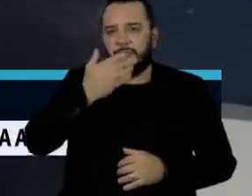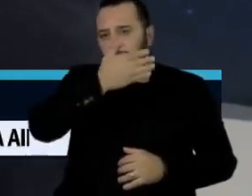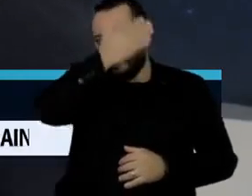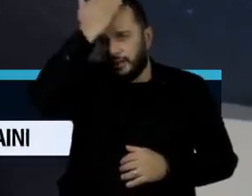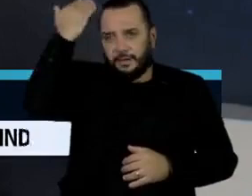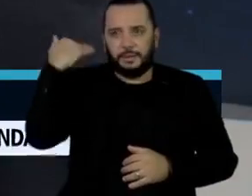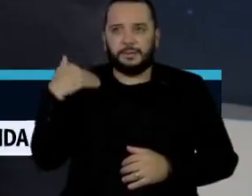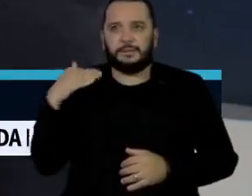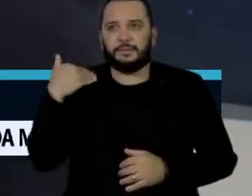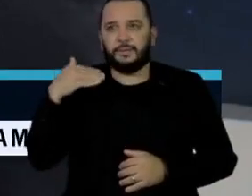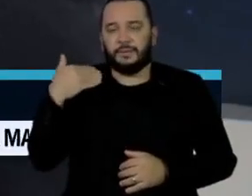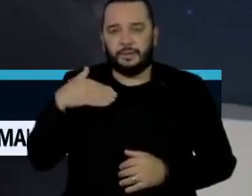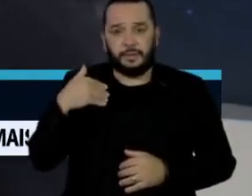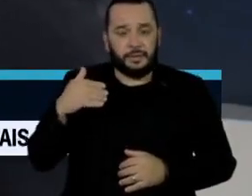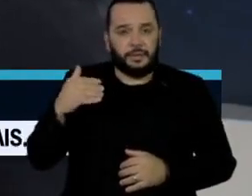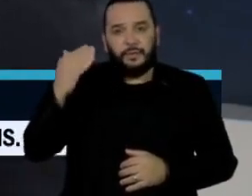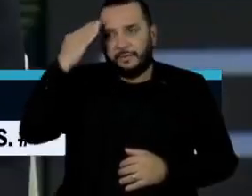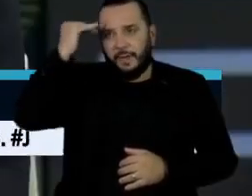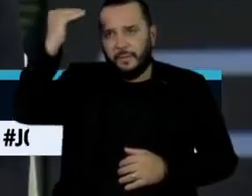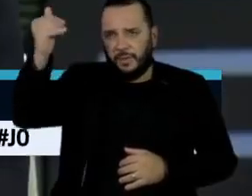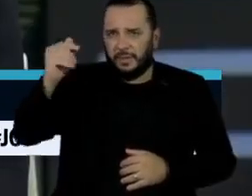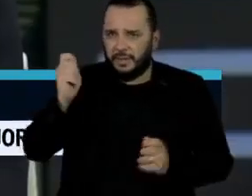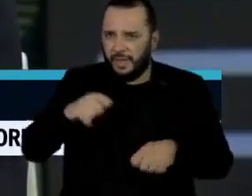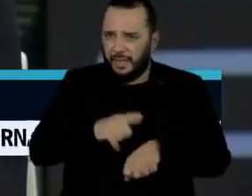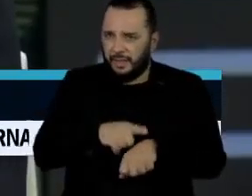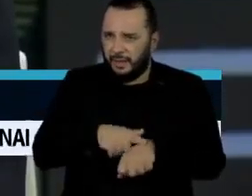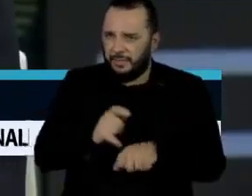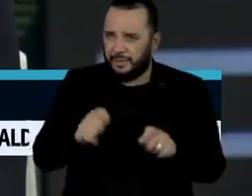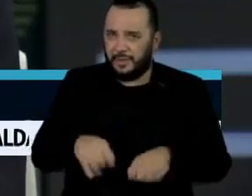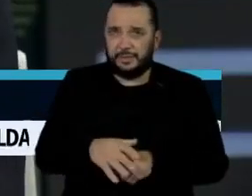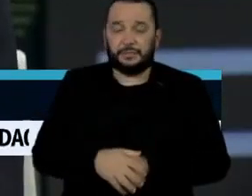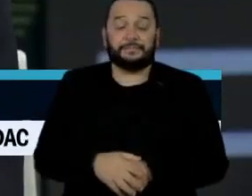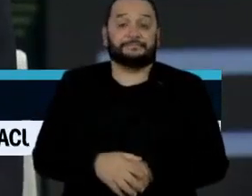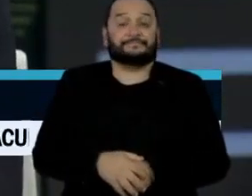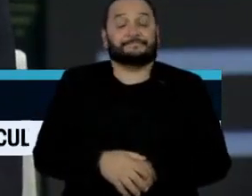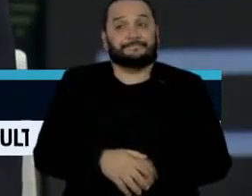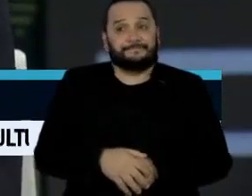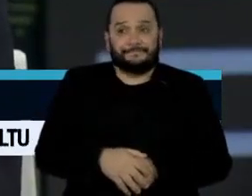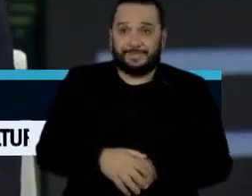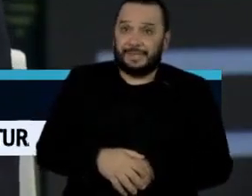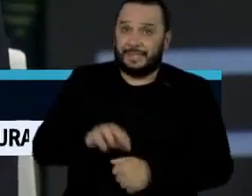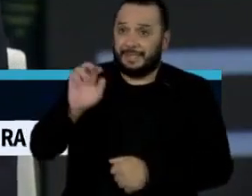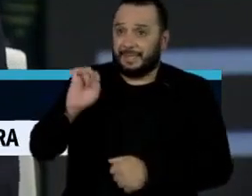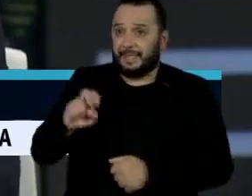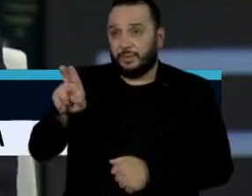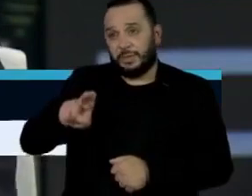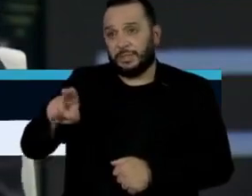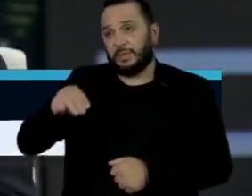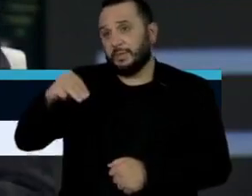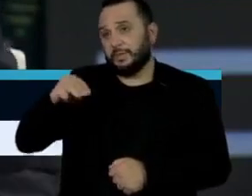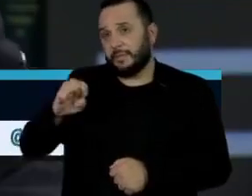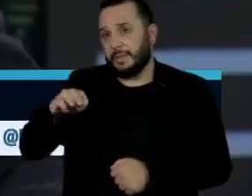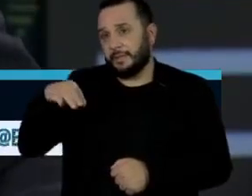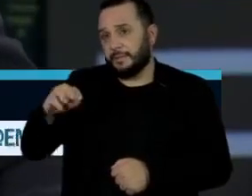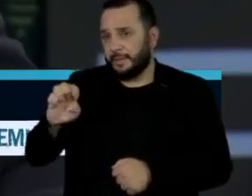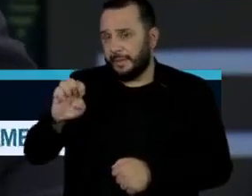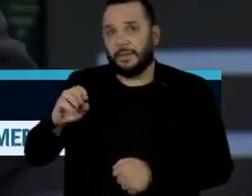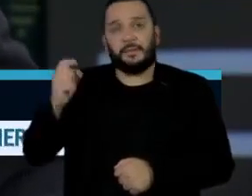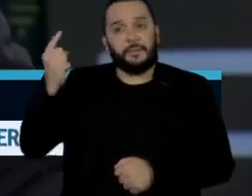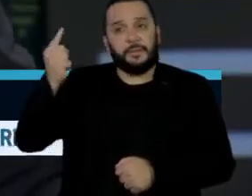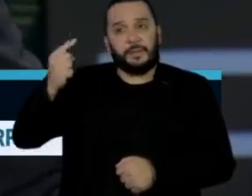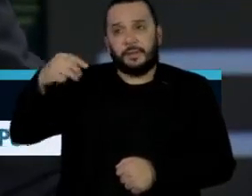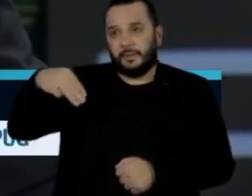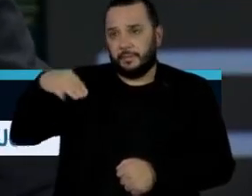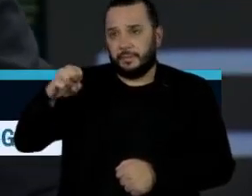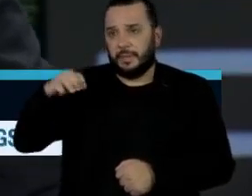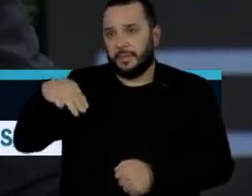mais conhecida a gente tem tempo hábil para isso se for pelo meme o primeiro meme produzido pela campanha eu